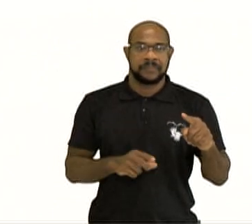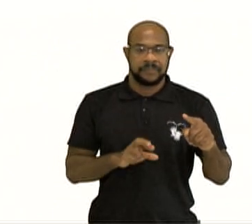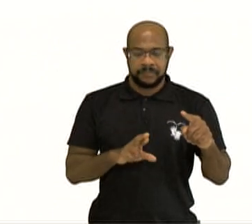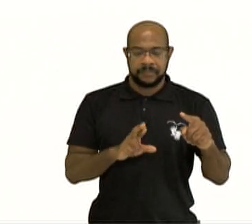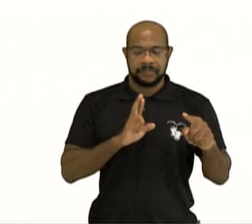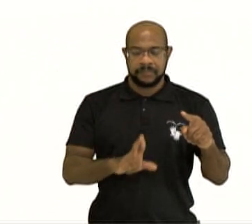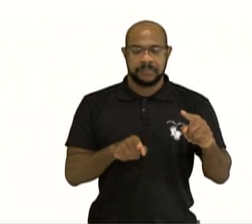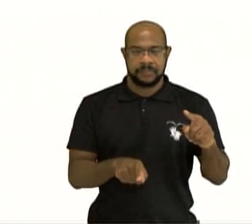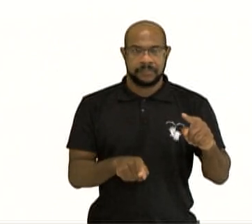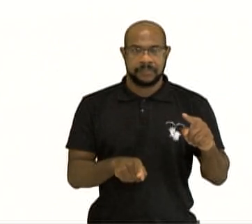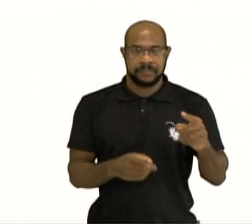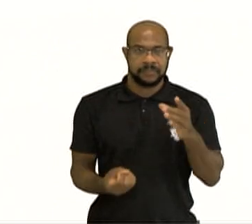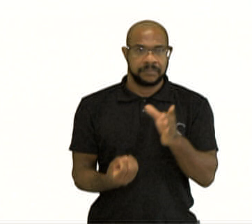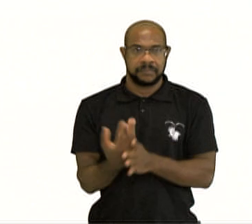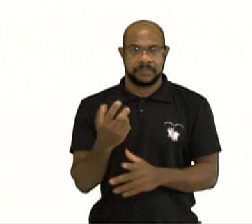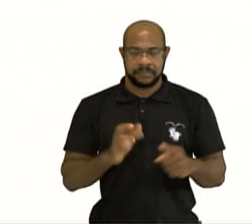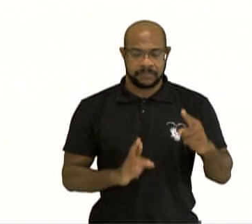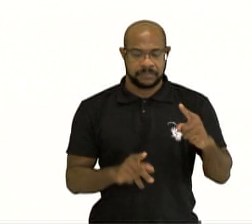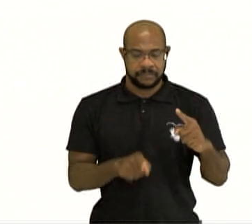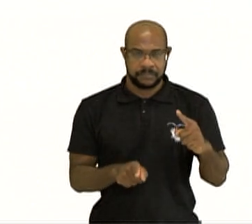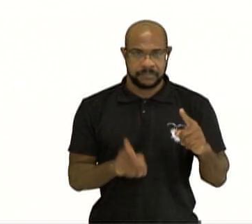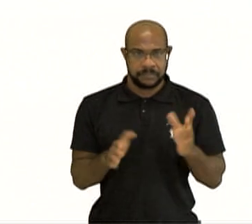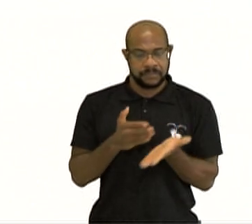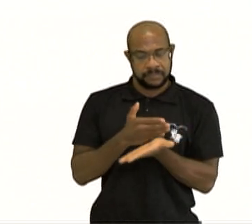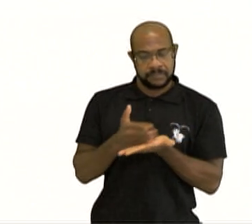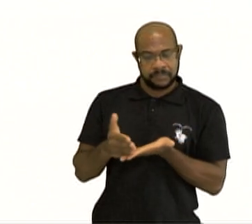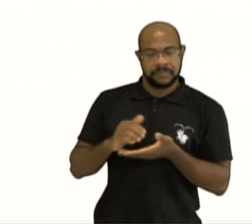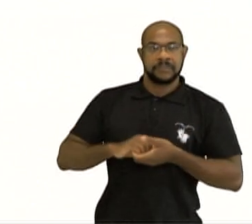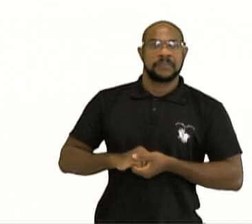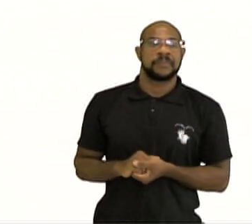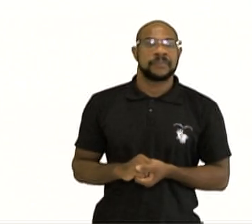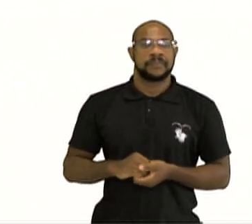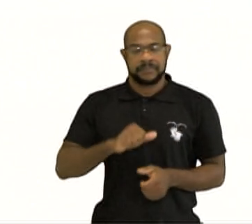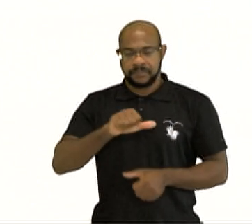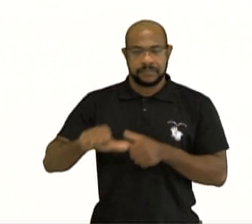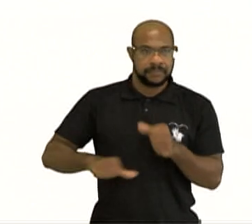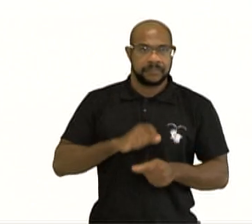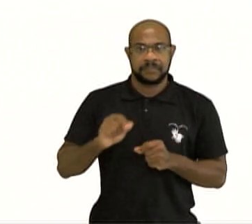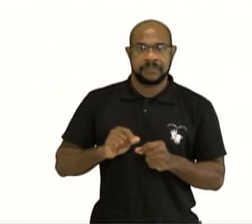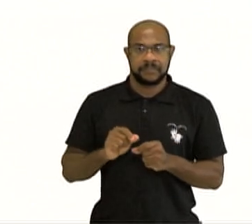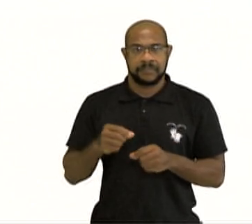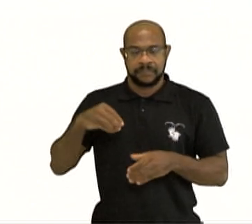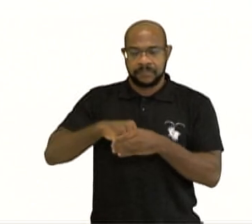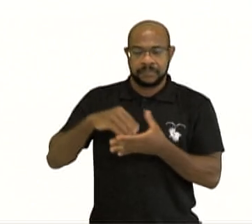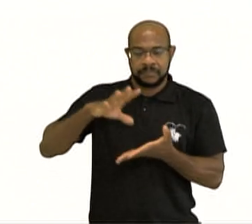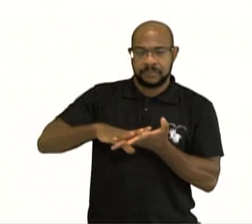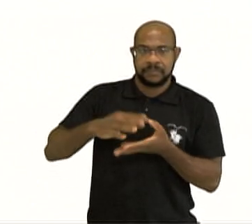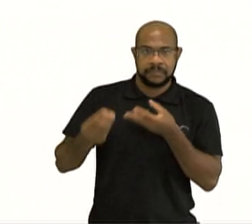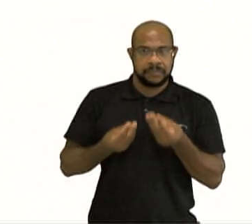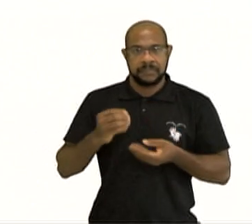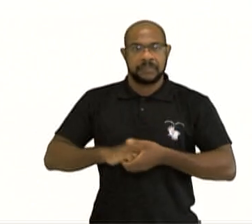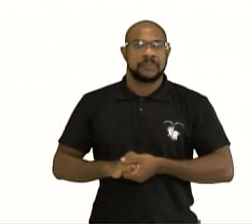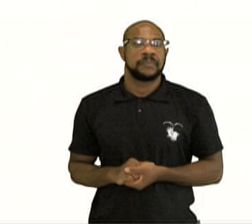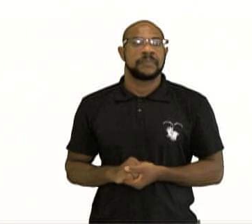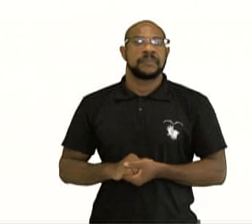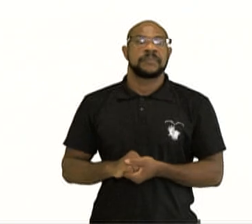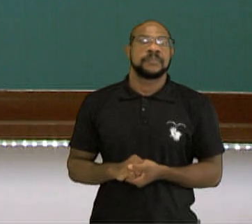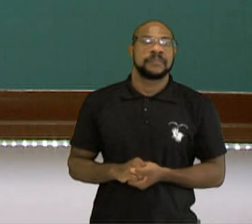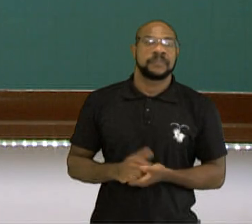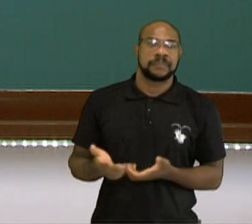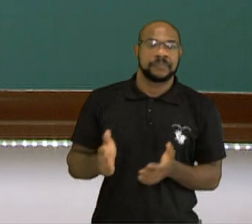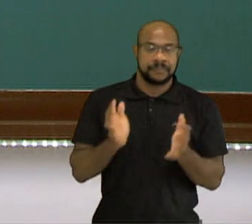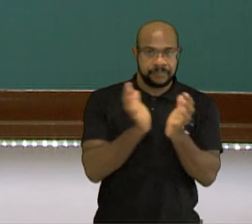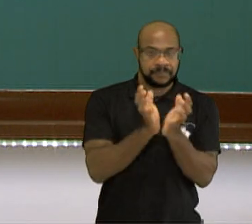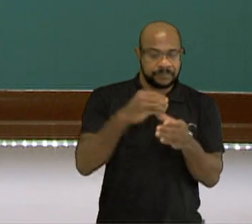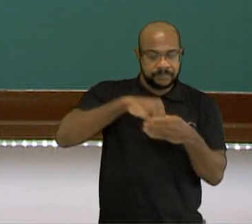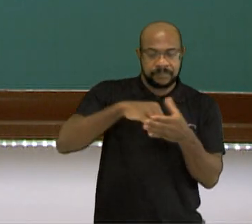resultado. Então, essa é a ideia inicial. Transformando isso em linguagem matemática. Matematicamente falando, o